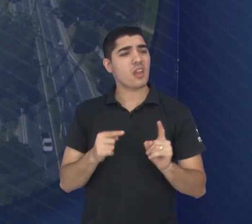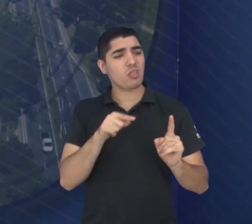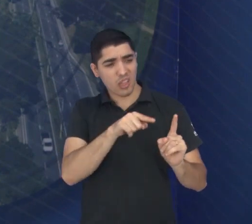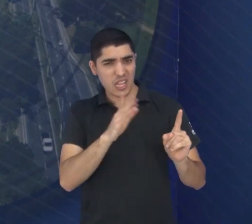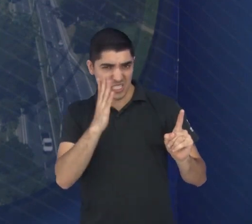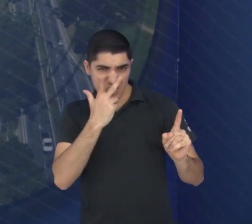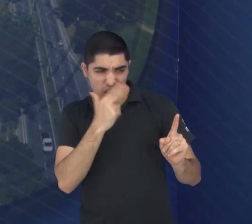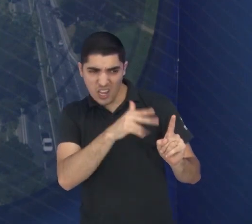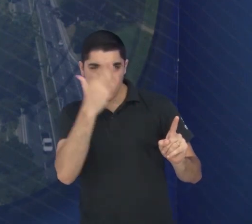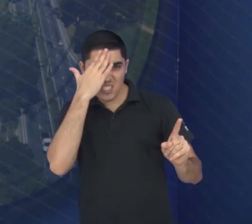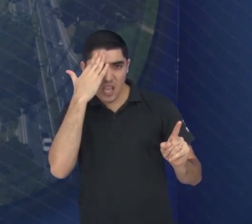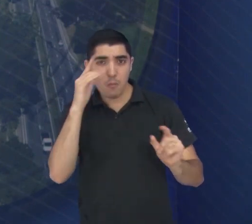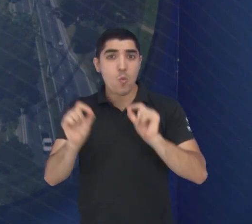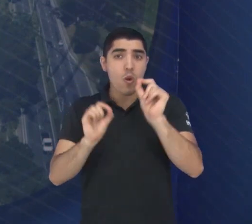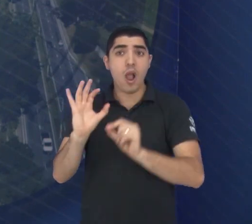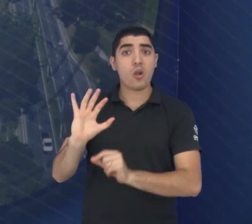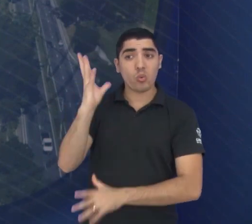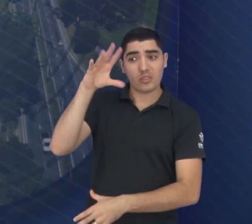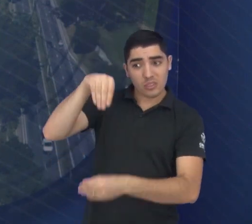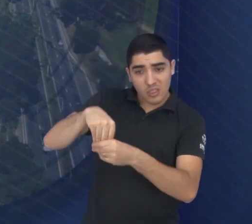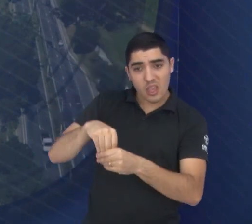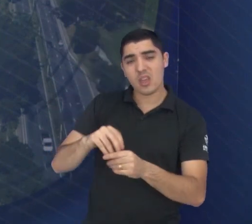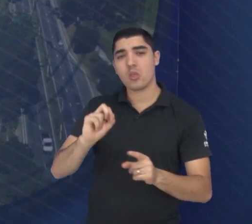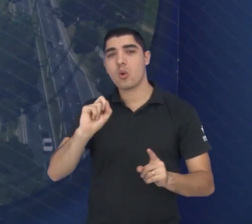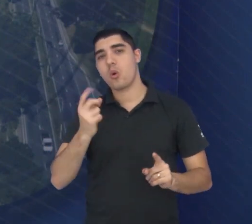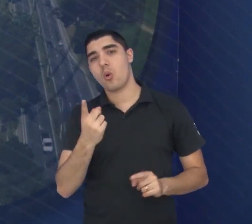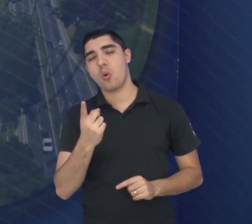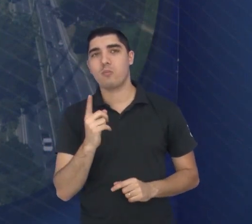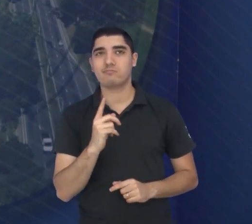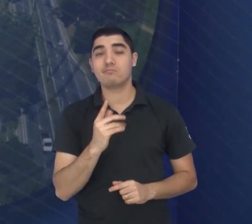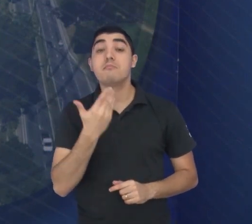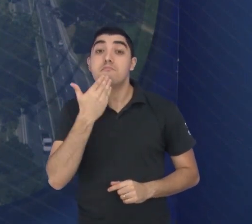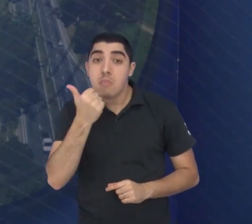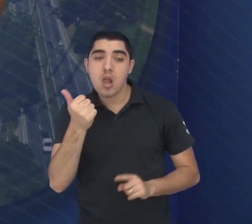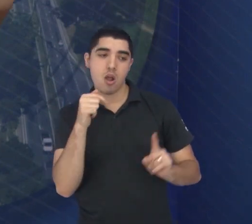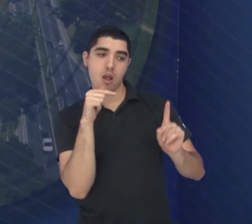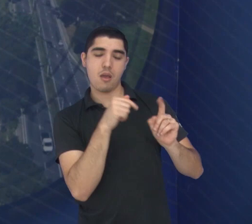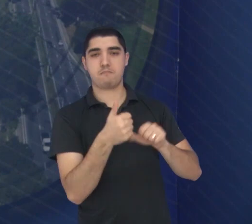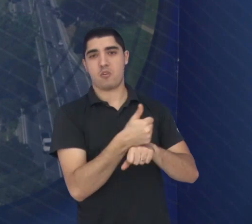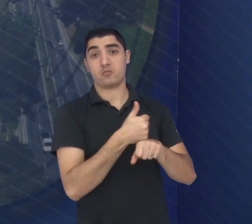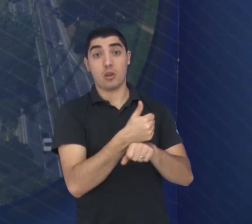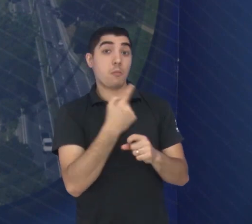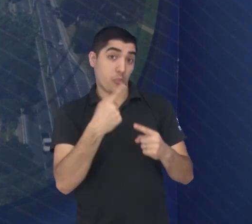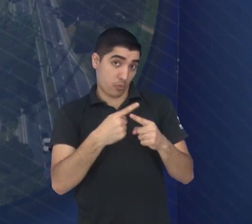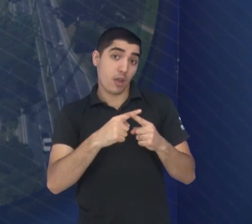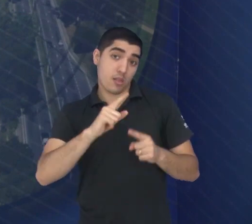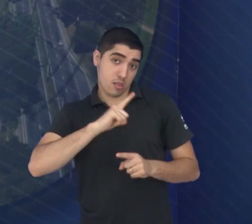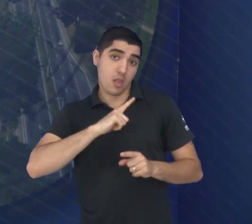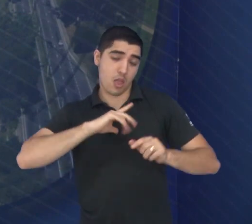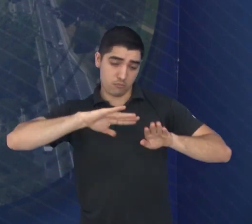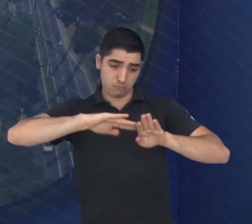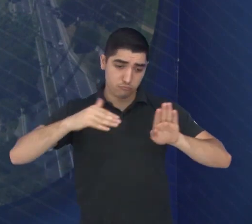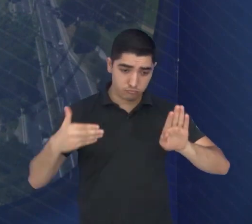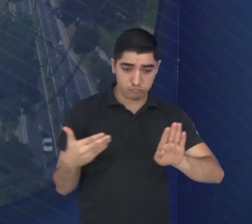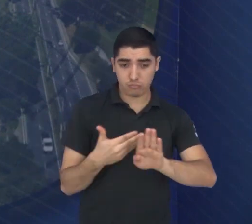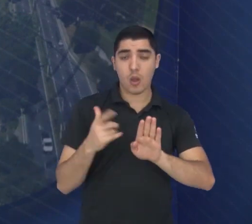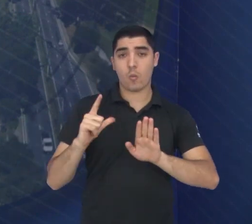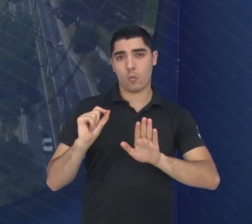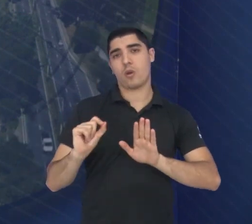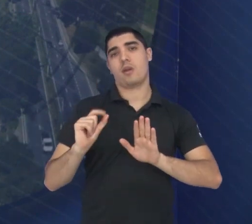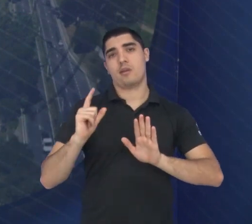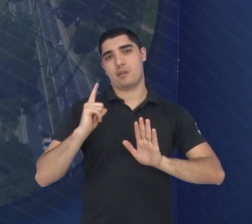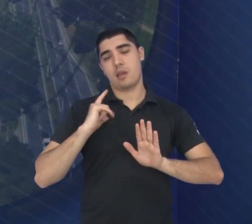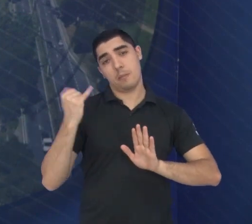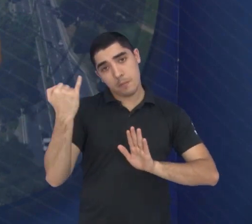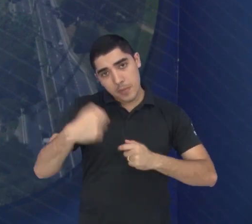tudo que está acontecendo? Ou não, seria uma melhor opção? Porque tem todo um respaldo, tem toda uma